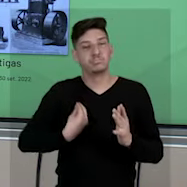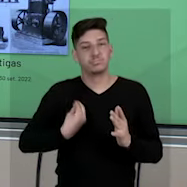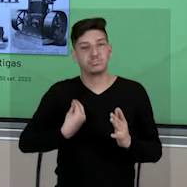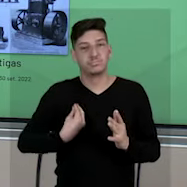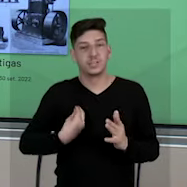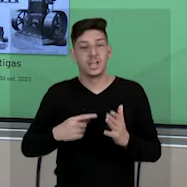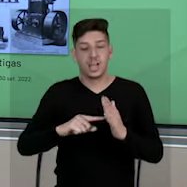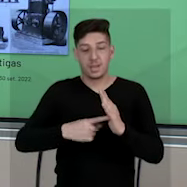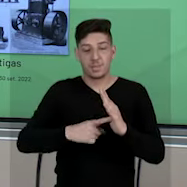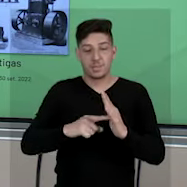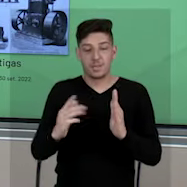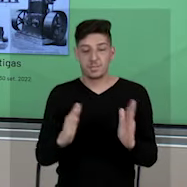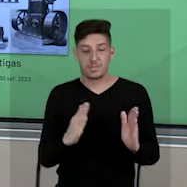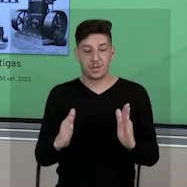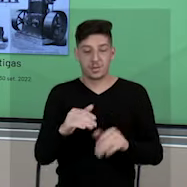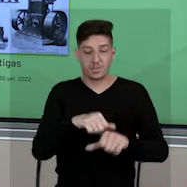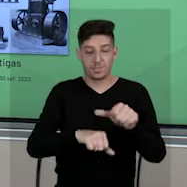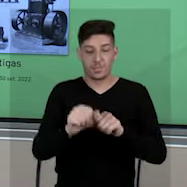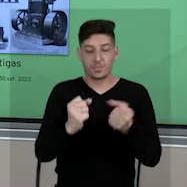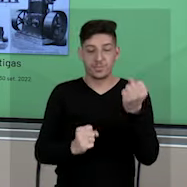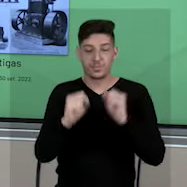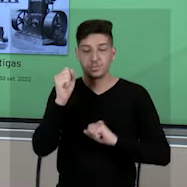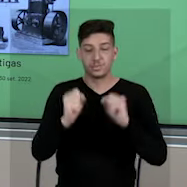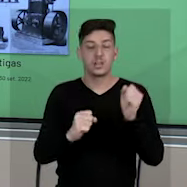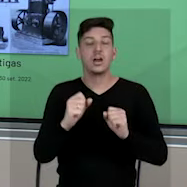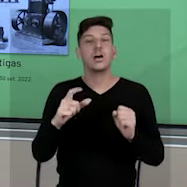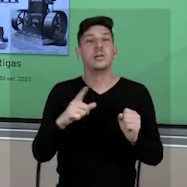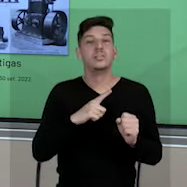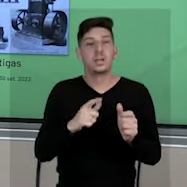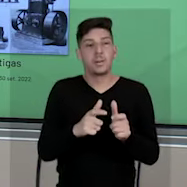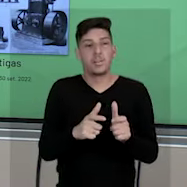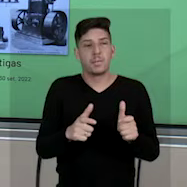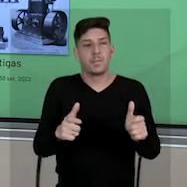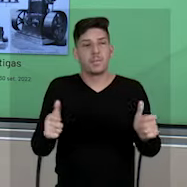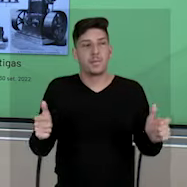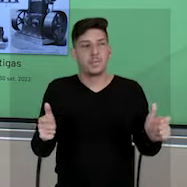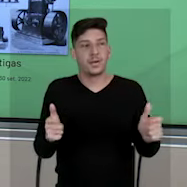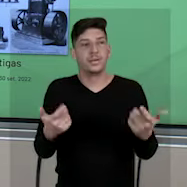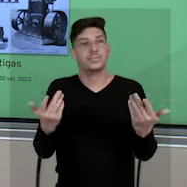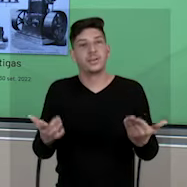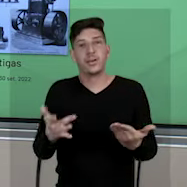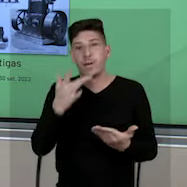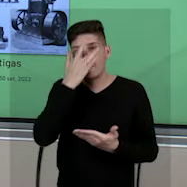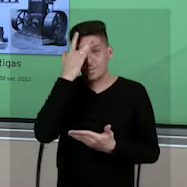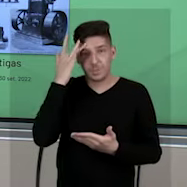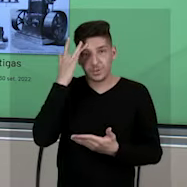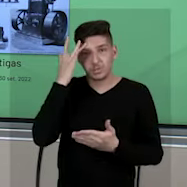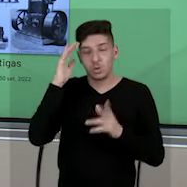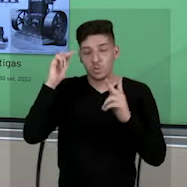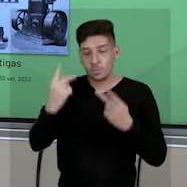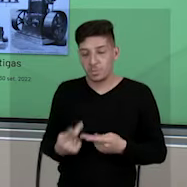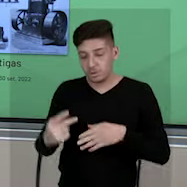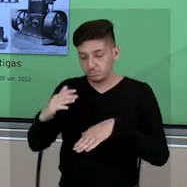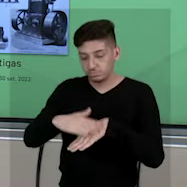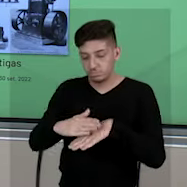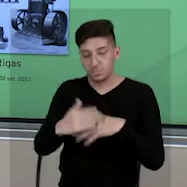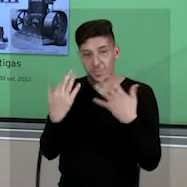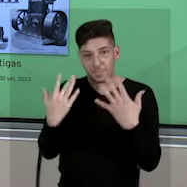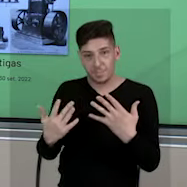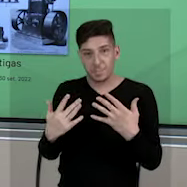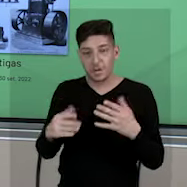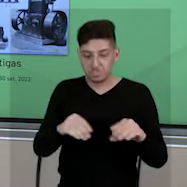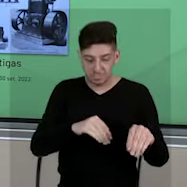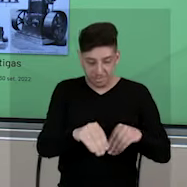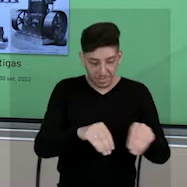período da Revolução Industrial, elas tomam conta. E aí muita da mão de obra que era o homem, né, o trabalho físico mesmo do homem,